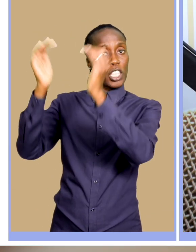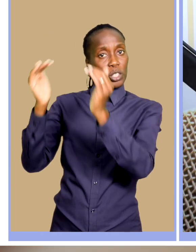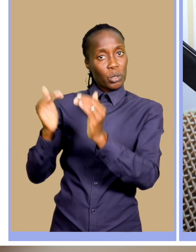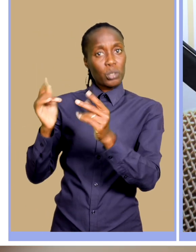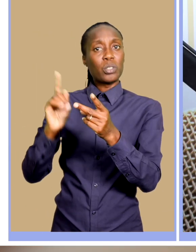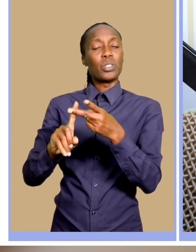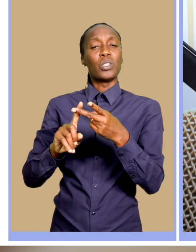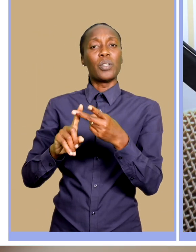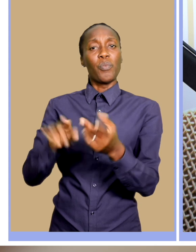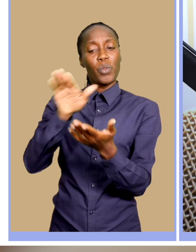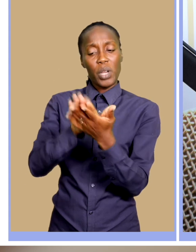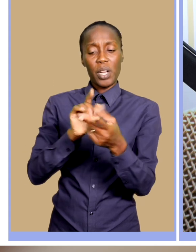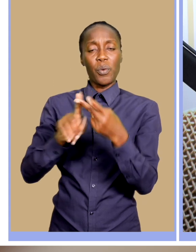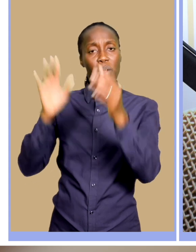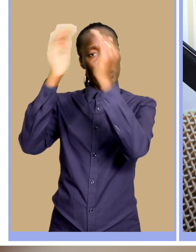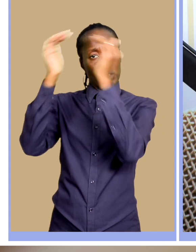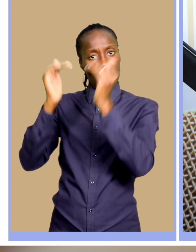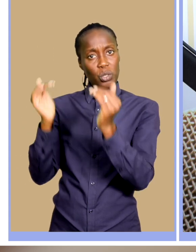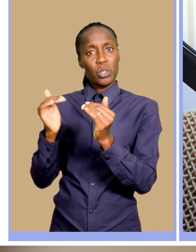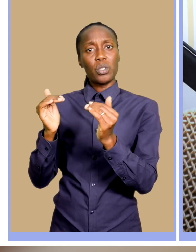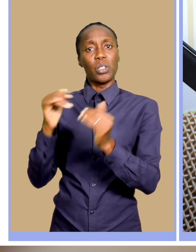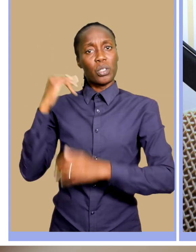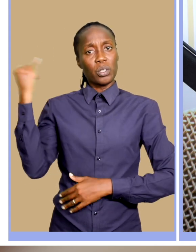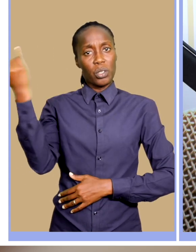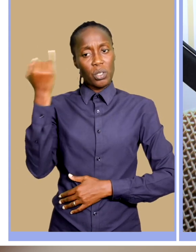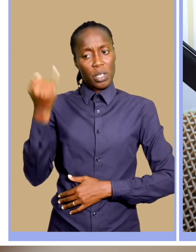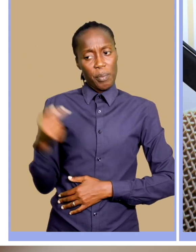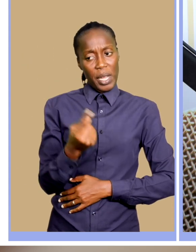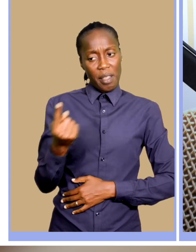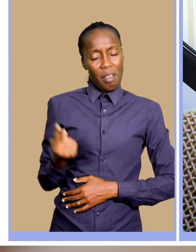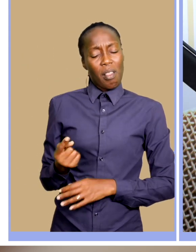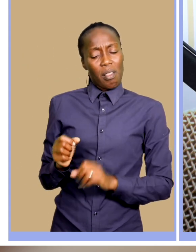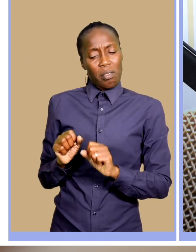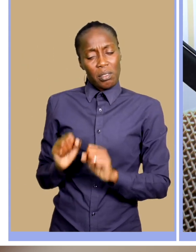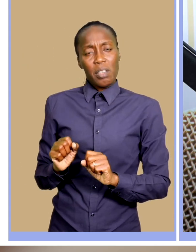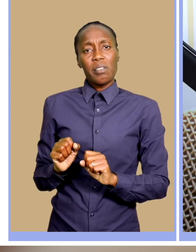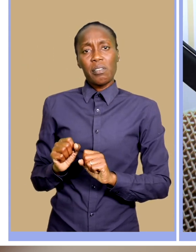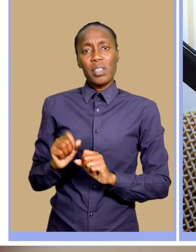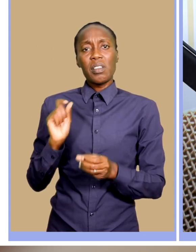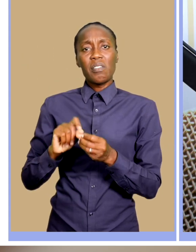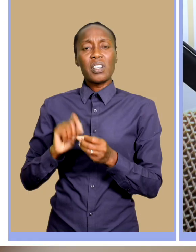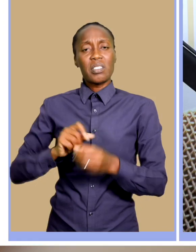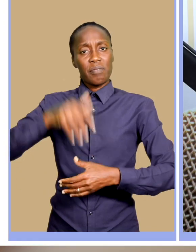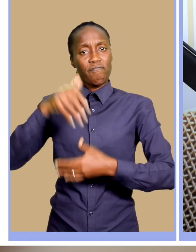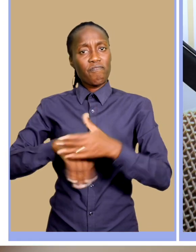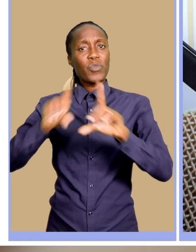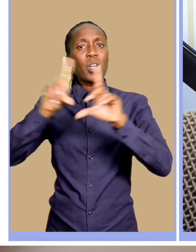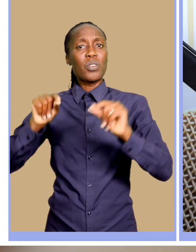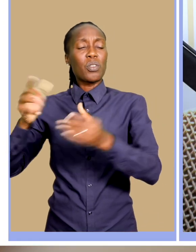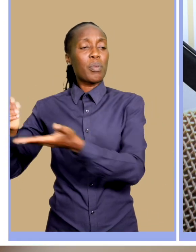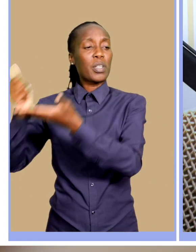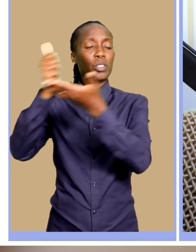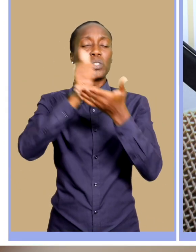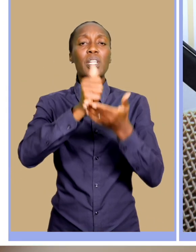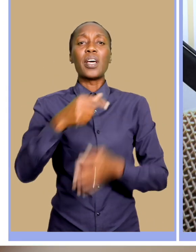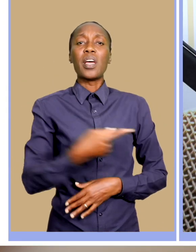melhor preparadas para atender a estas necessidades. Então, estes todos os desafios precisam